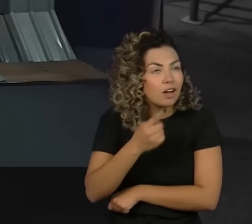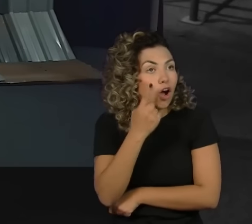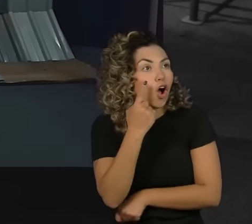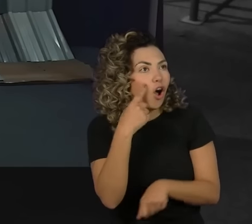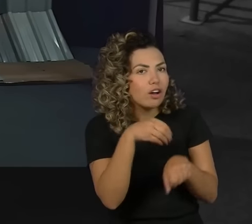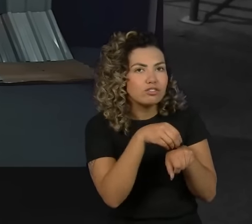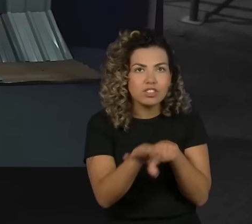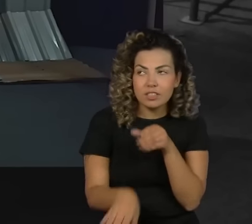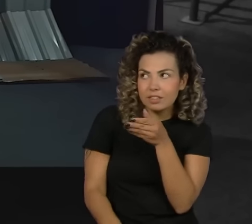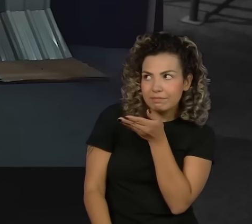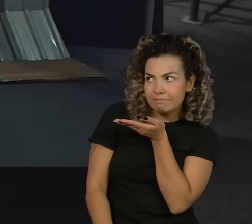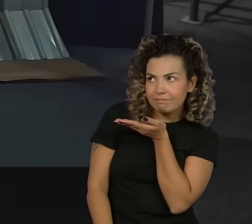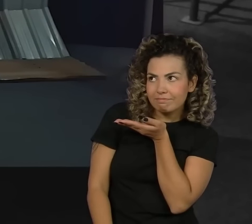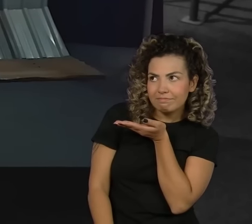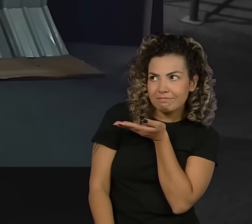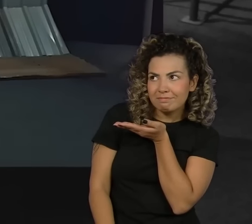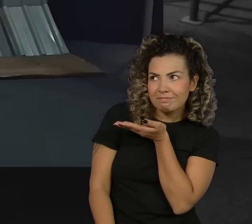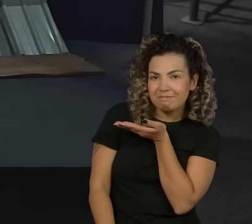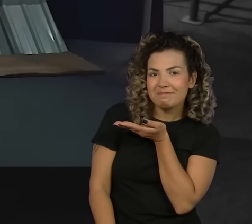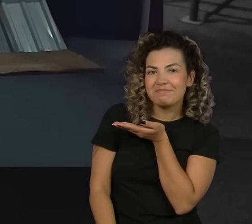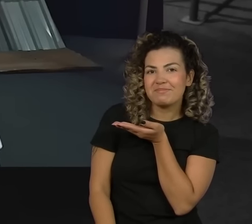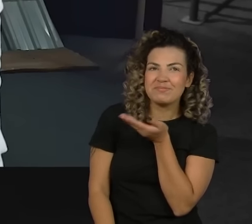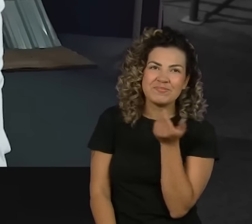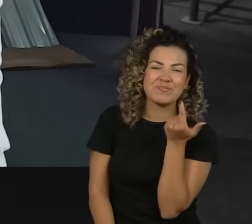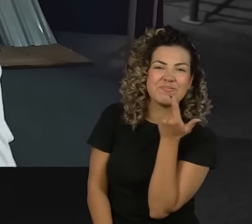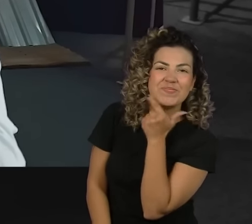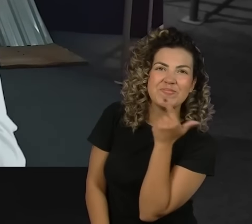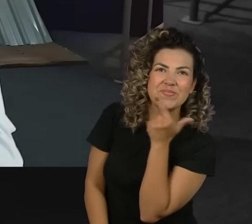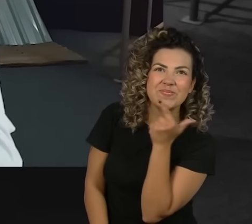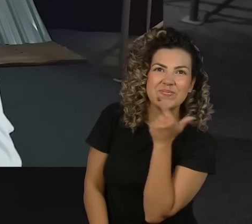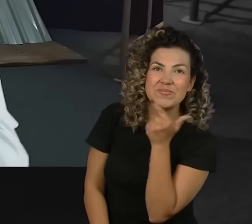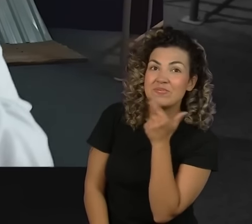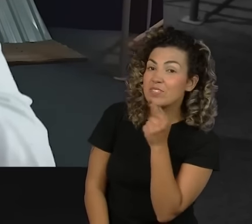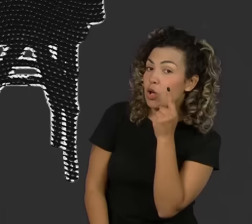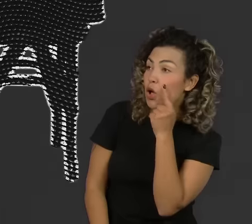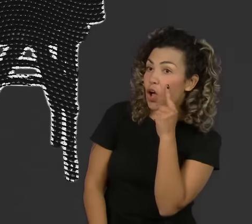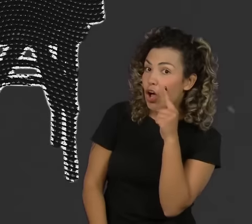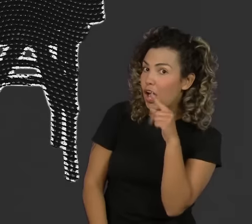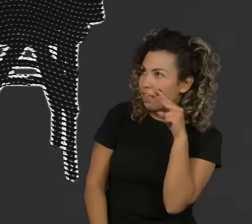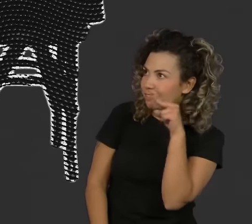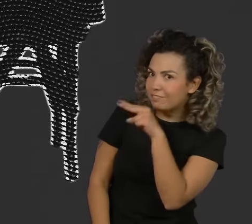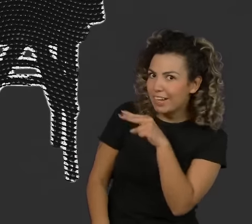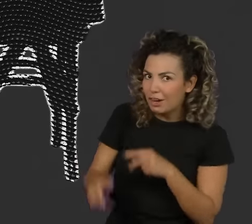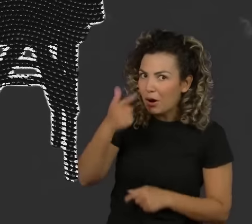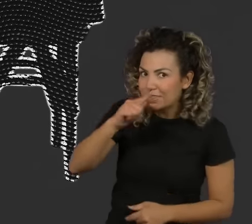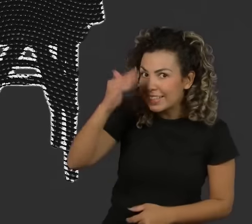Lobão. Ele vai interpretar isso.